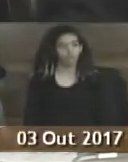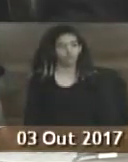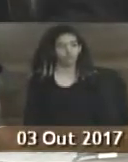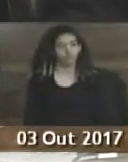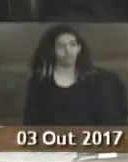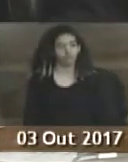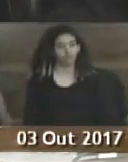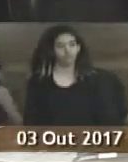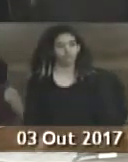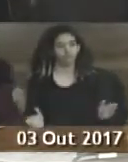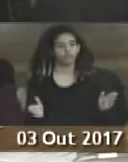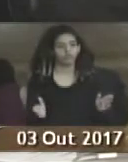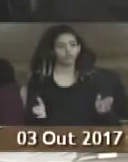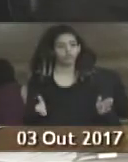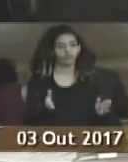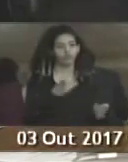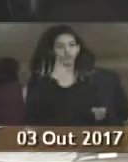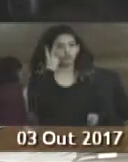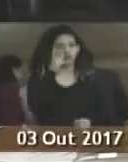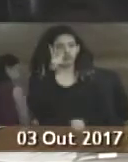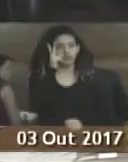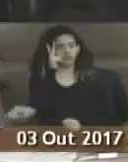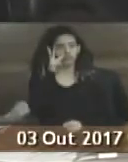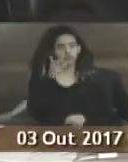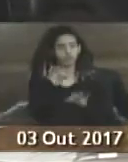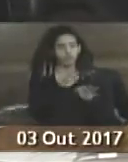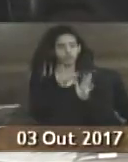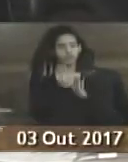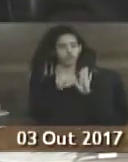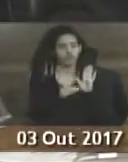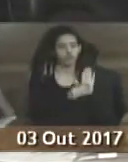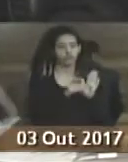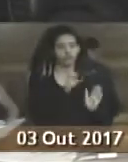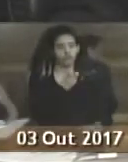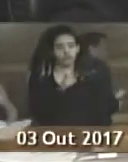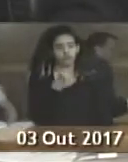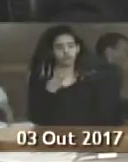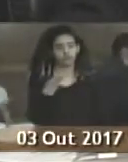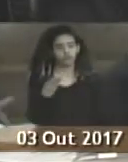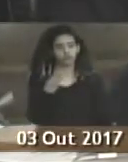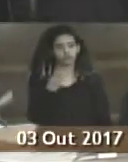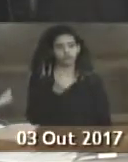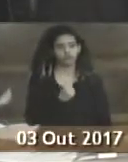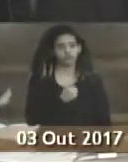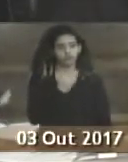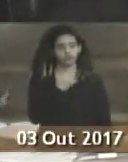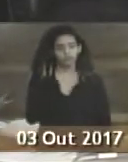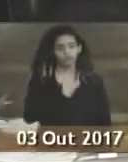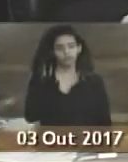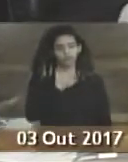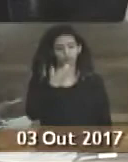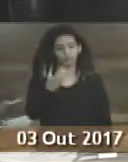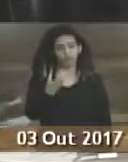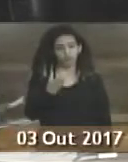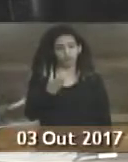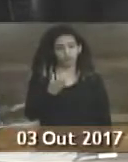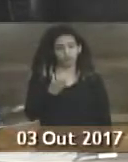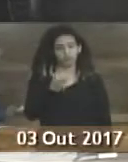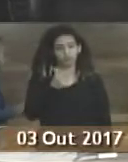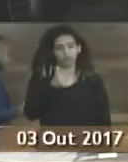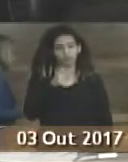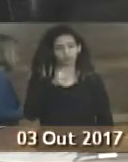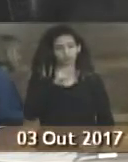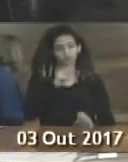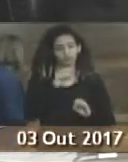Pauta complementar. Matérias da vereadora Luciana Valverde, projeto de decreto legislativo número 53/17, concedendo a medalha de mérito educacional ao professor Júlio